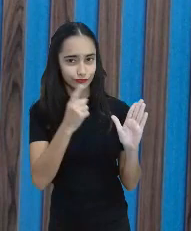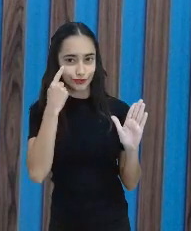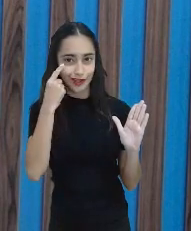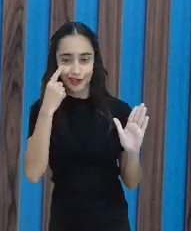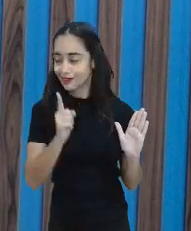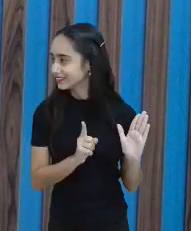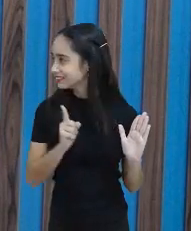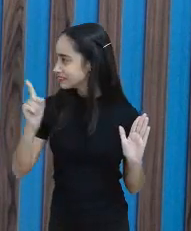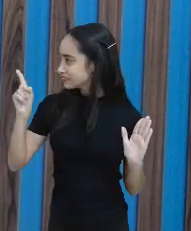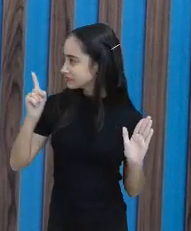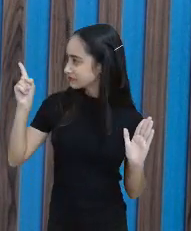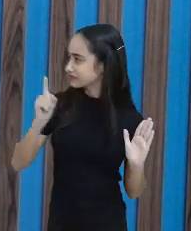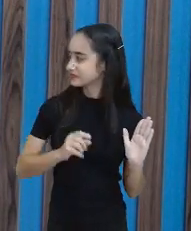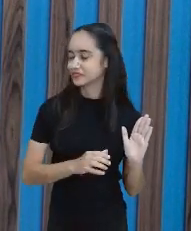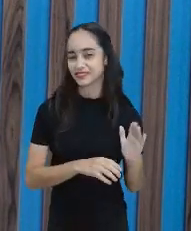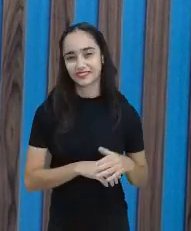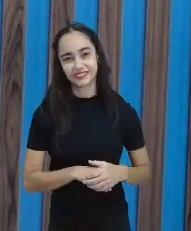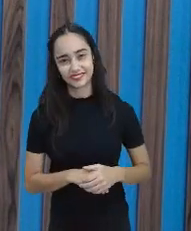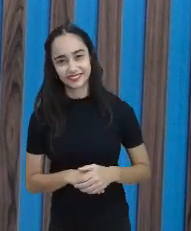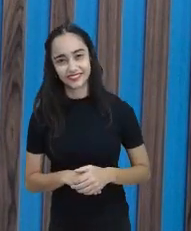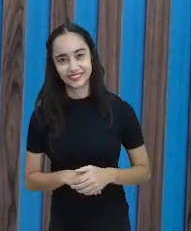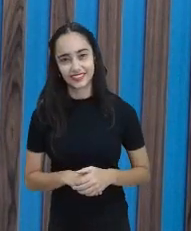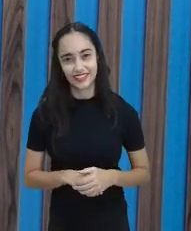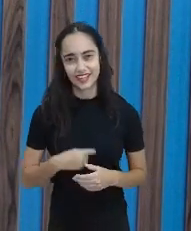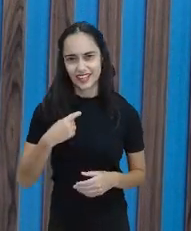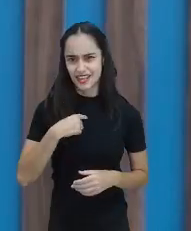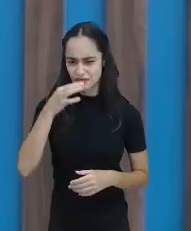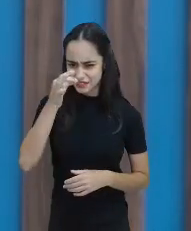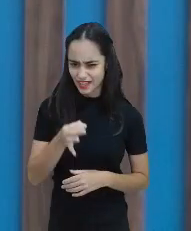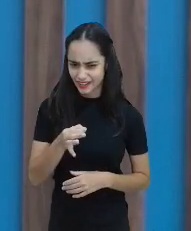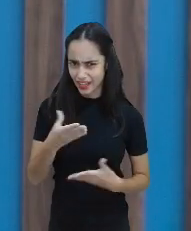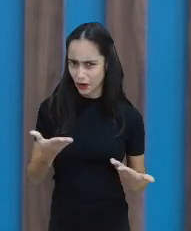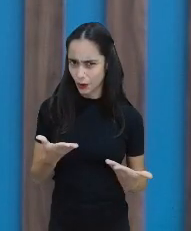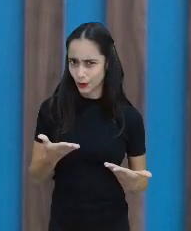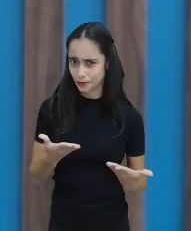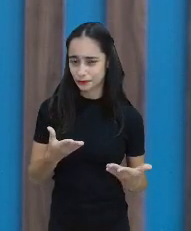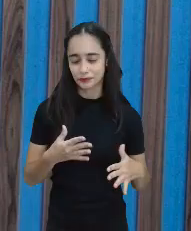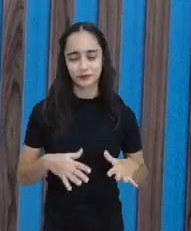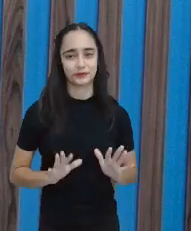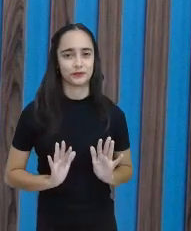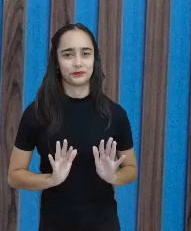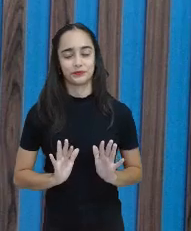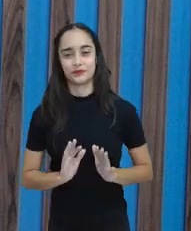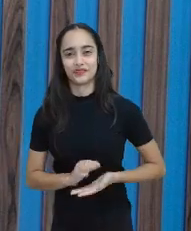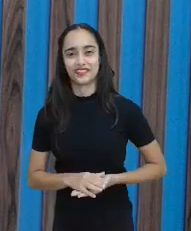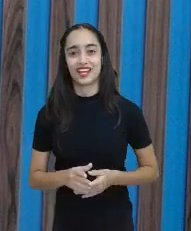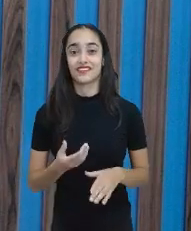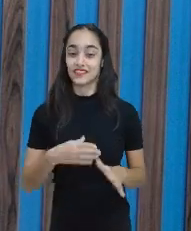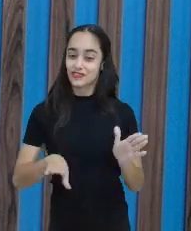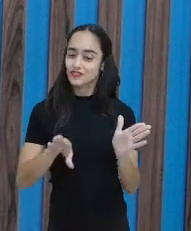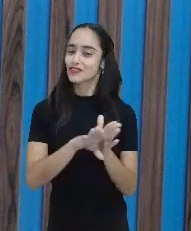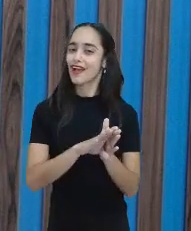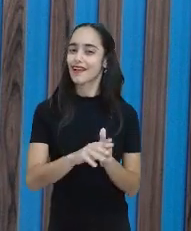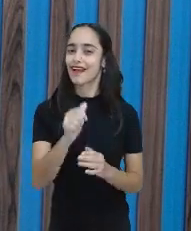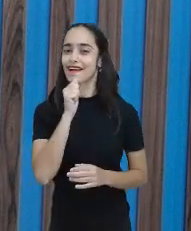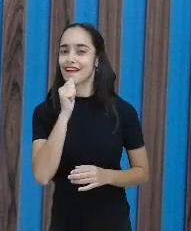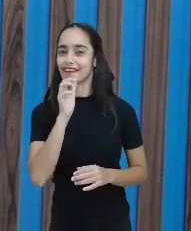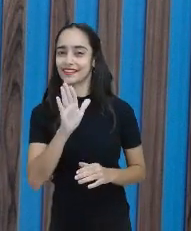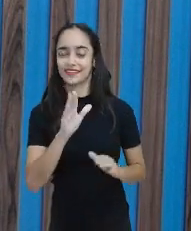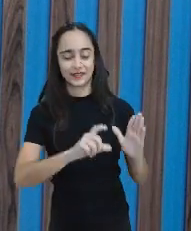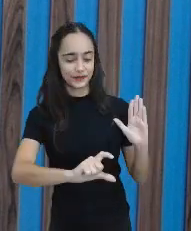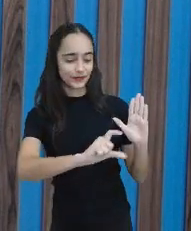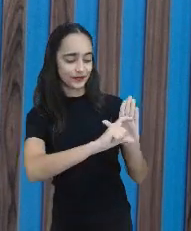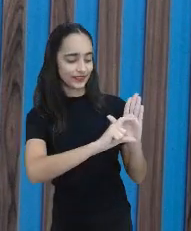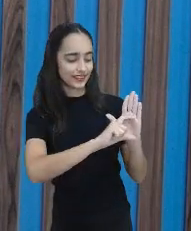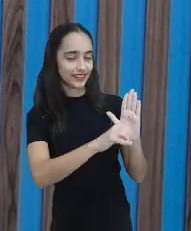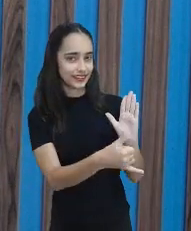de mágica. Será que eu vou acertar essa? Olha, vai. Vai chegar aí os QR Codes que você